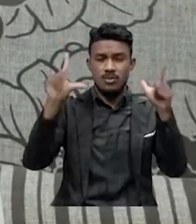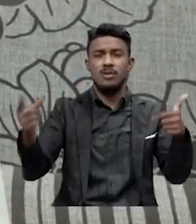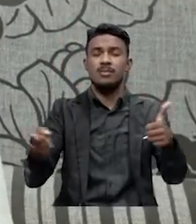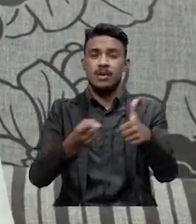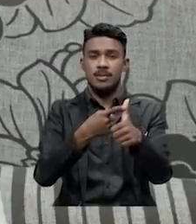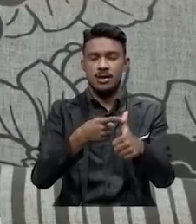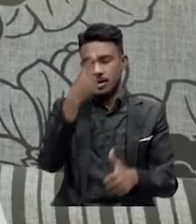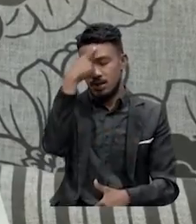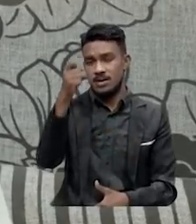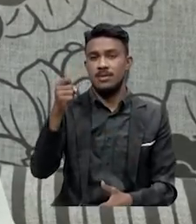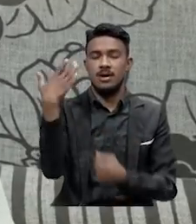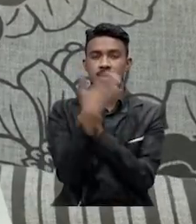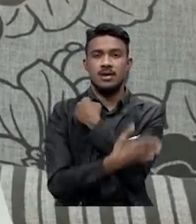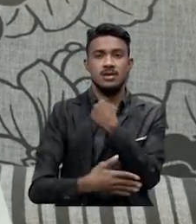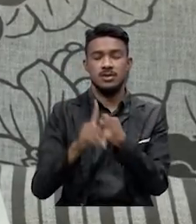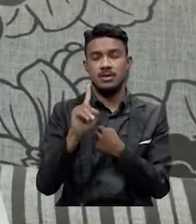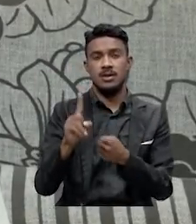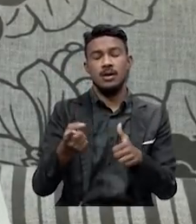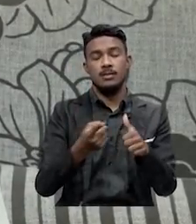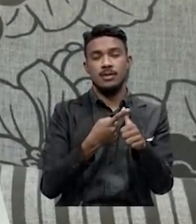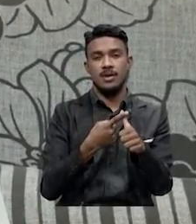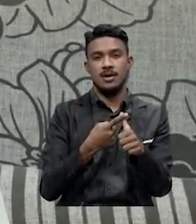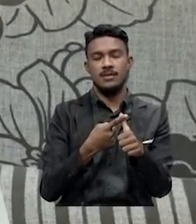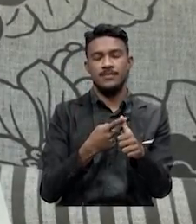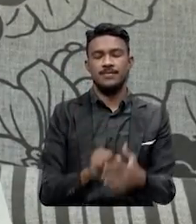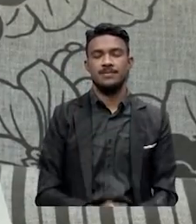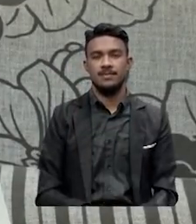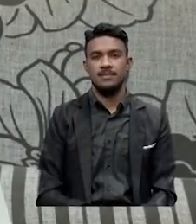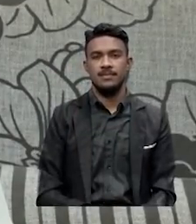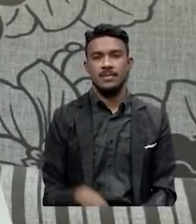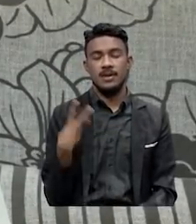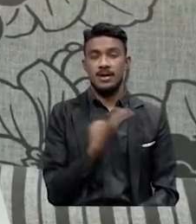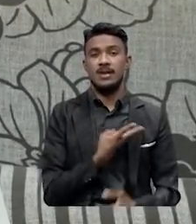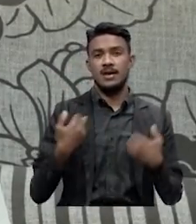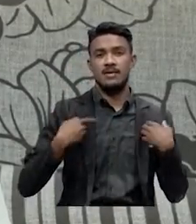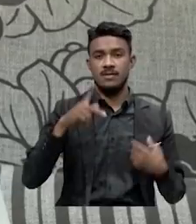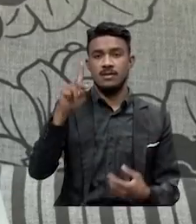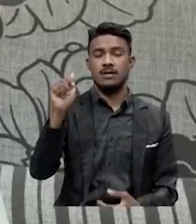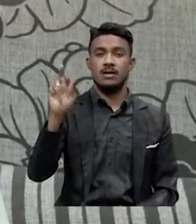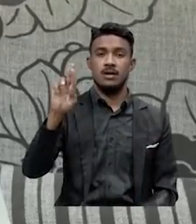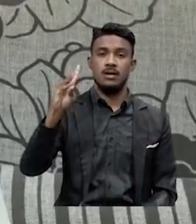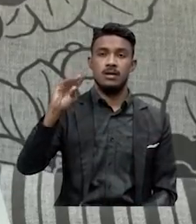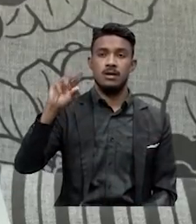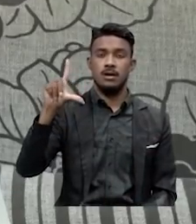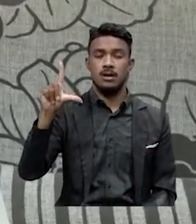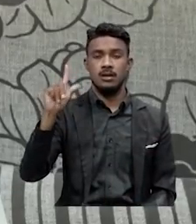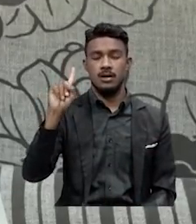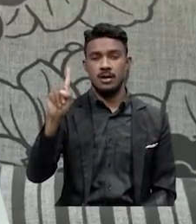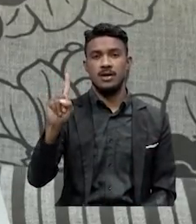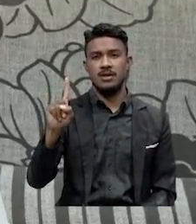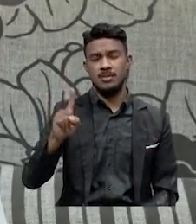tamba na Sao Unida na. Primeira vez ita iha cardeal ida. Cardeal ida jovem tempo